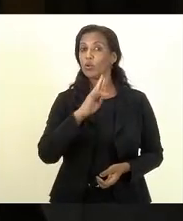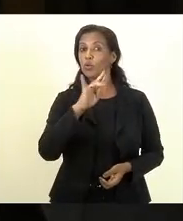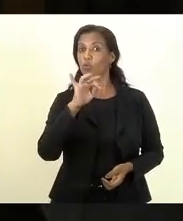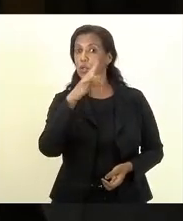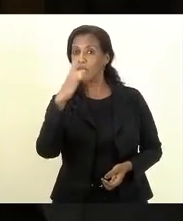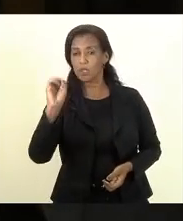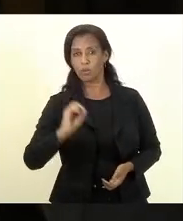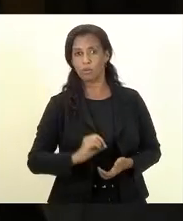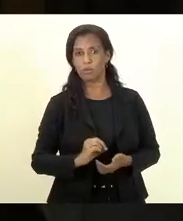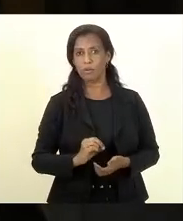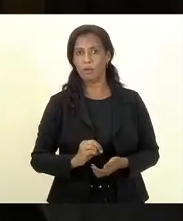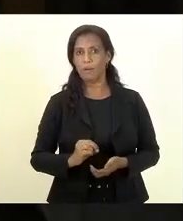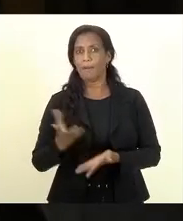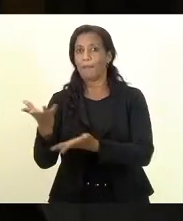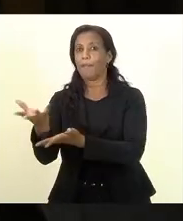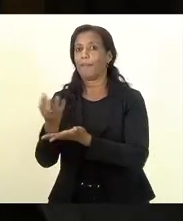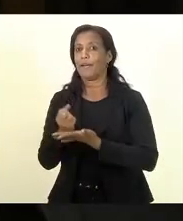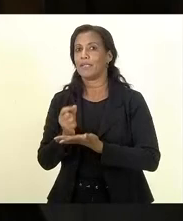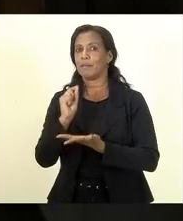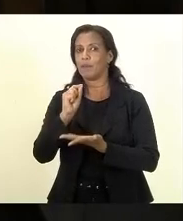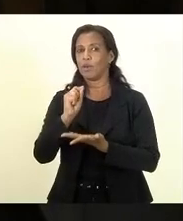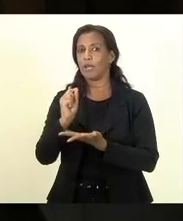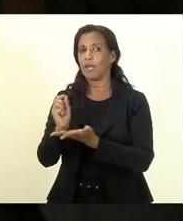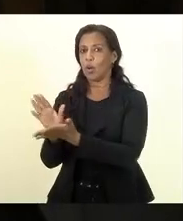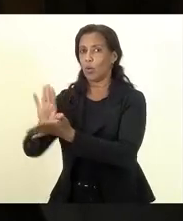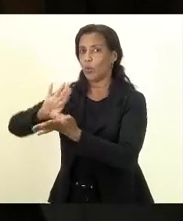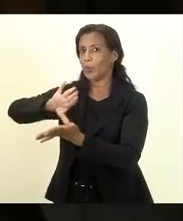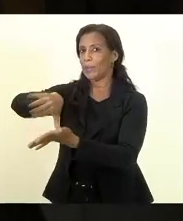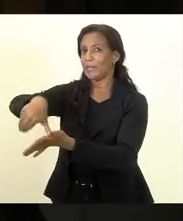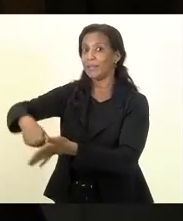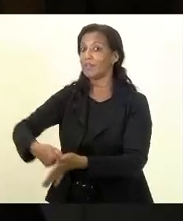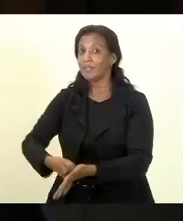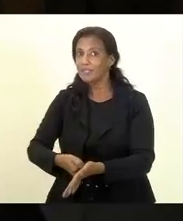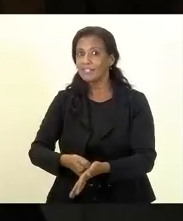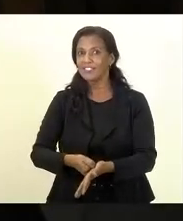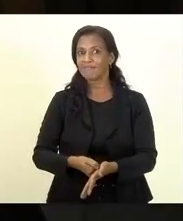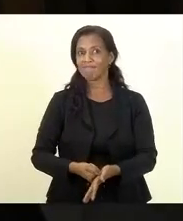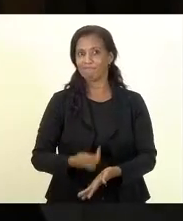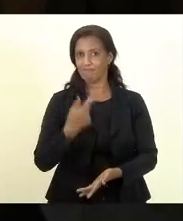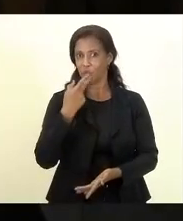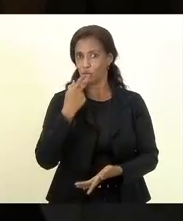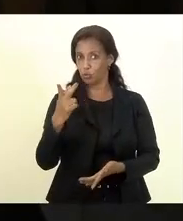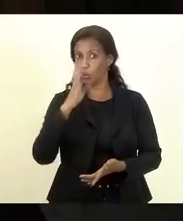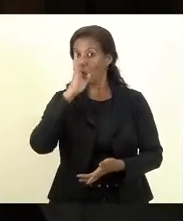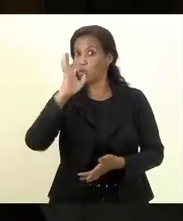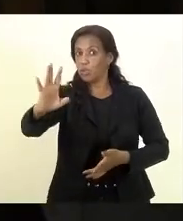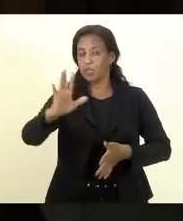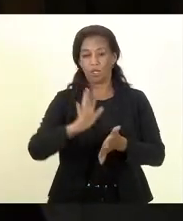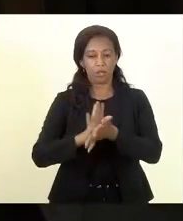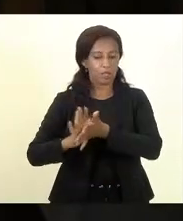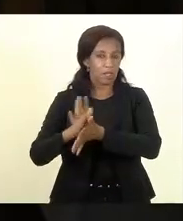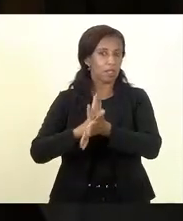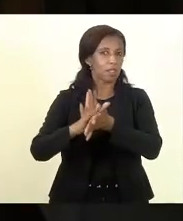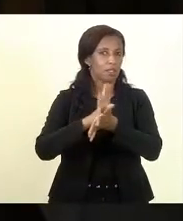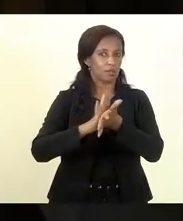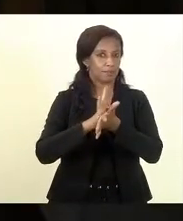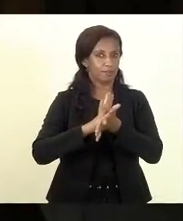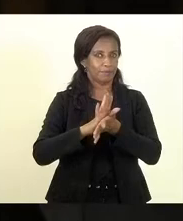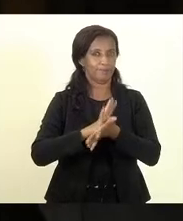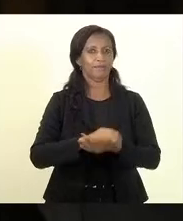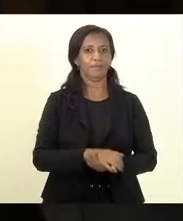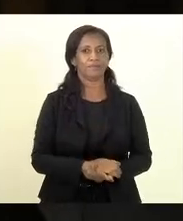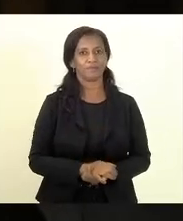receber propina nesses restos a pagar. Não estou, deixando claro, acusando ninguém de receber propina, estou deixando